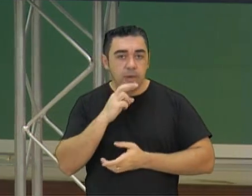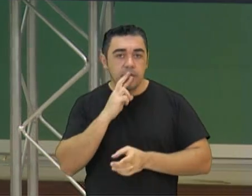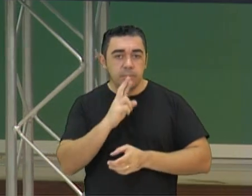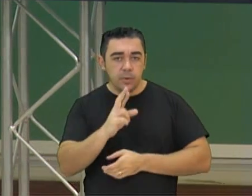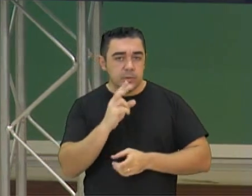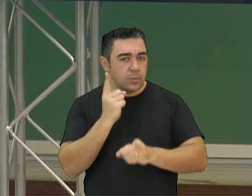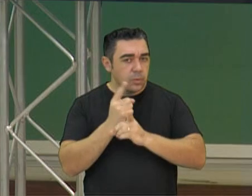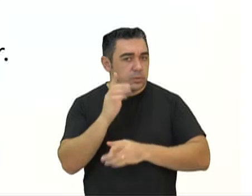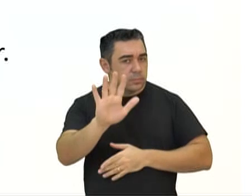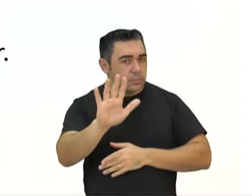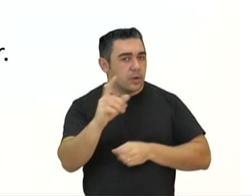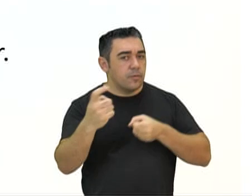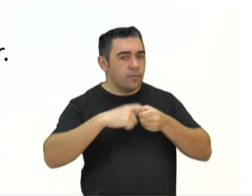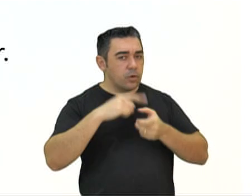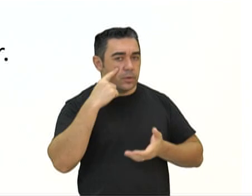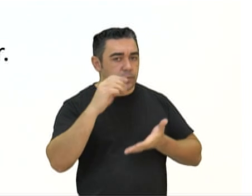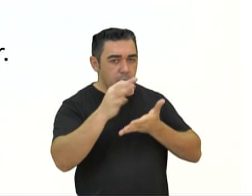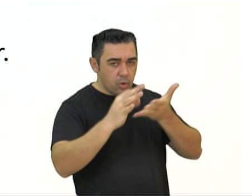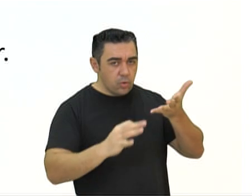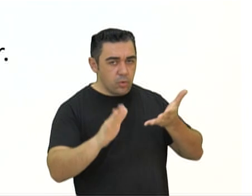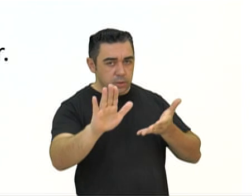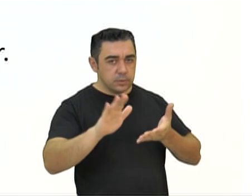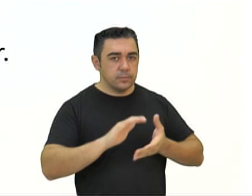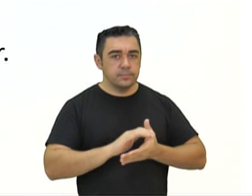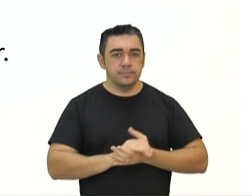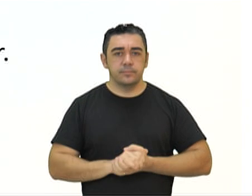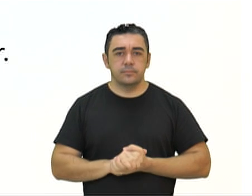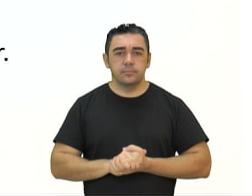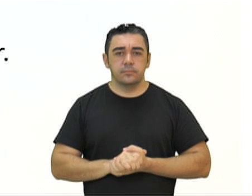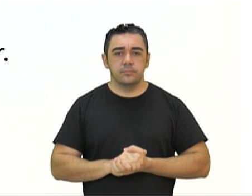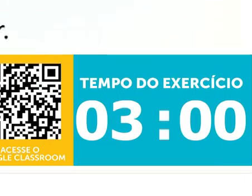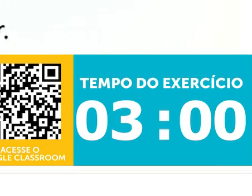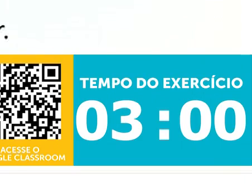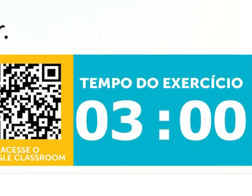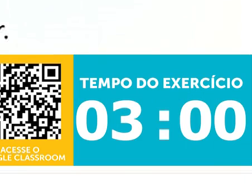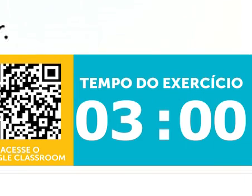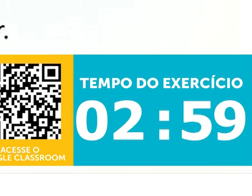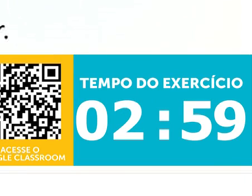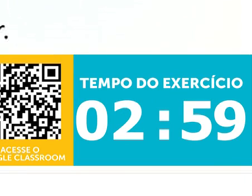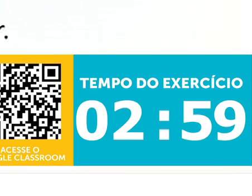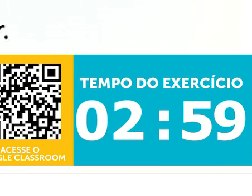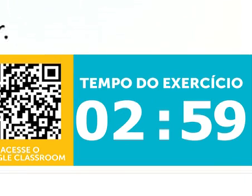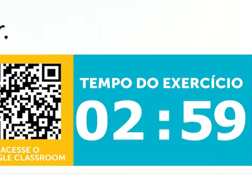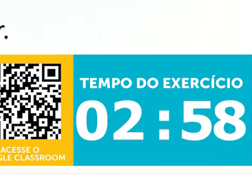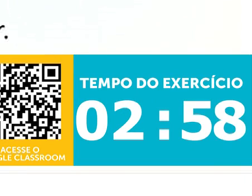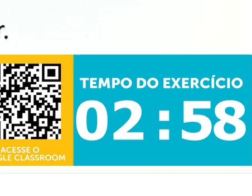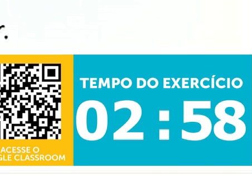é. E a gente já volta para fazer a nossa correção, ok?